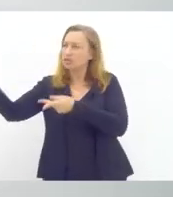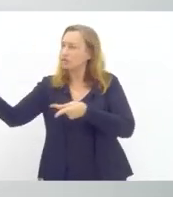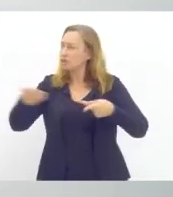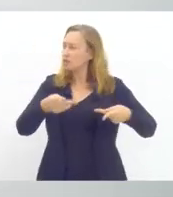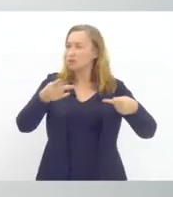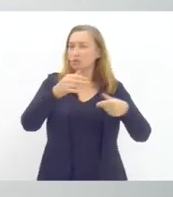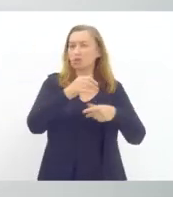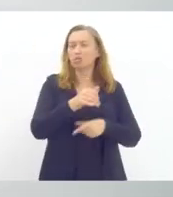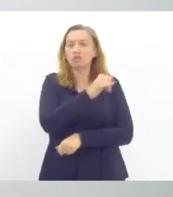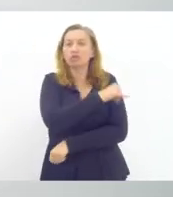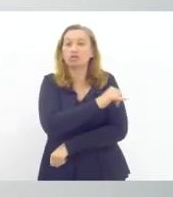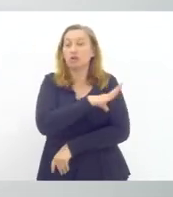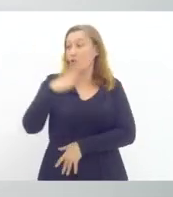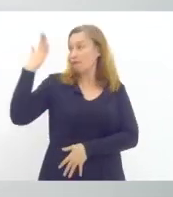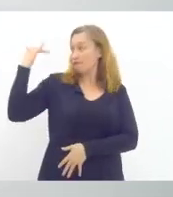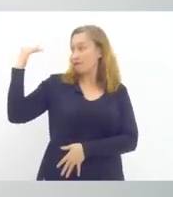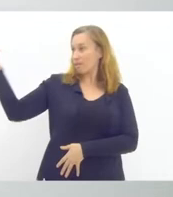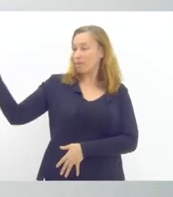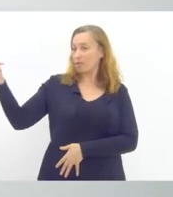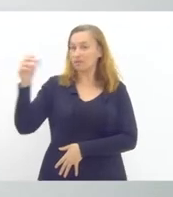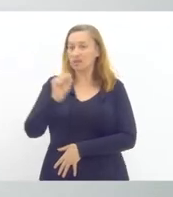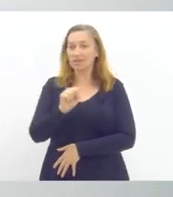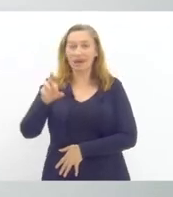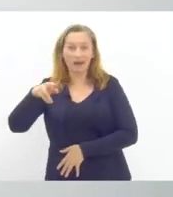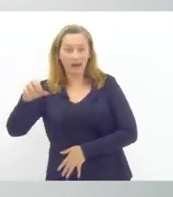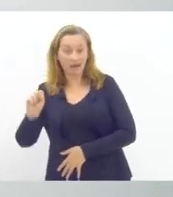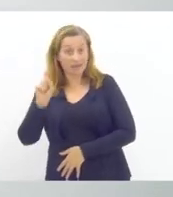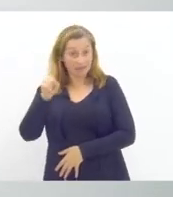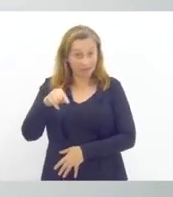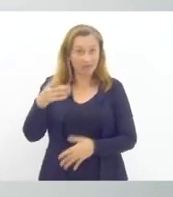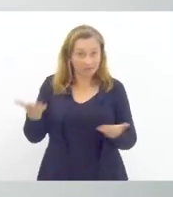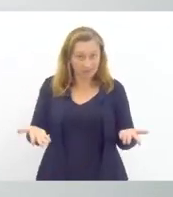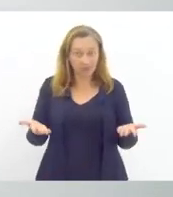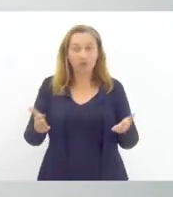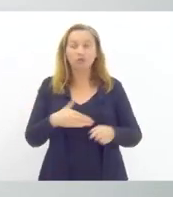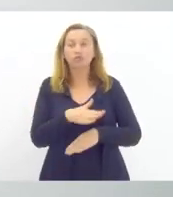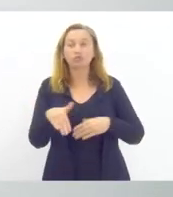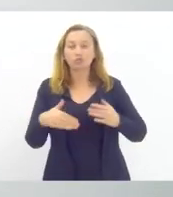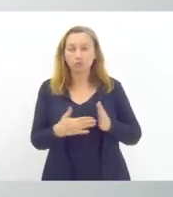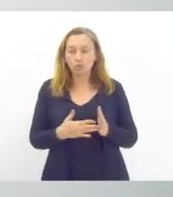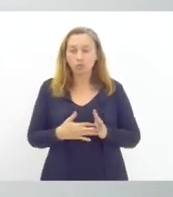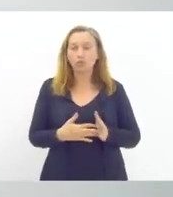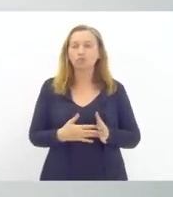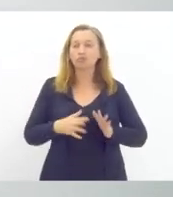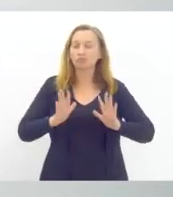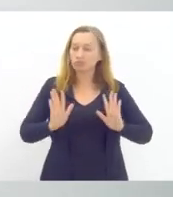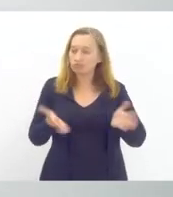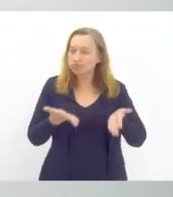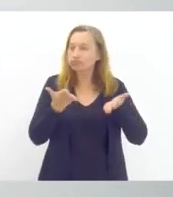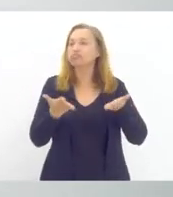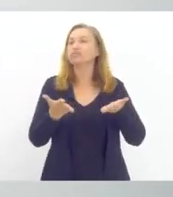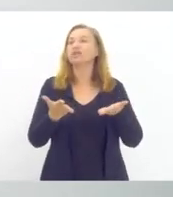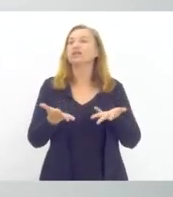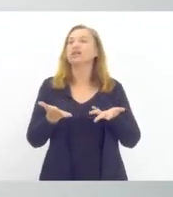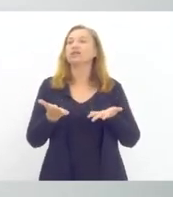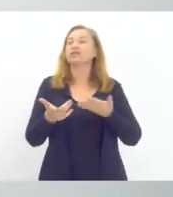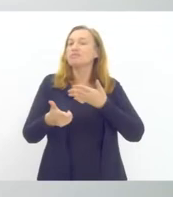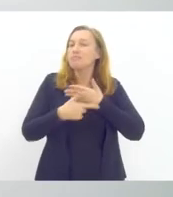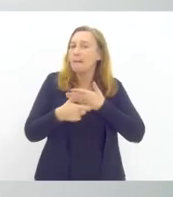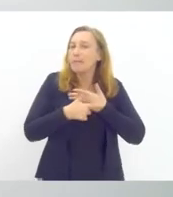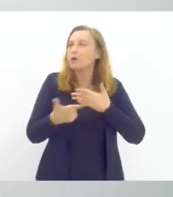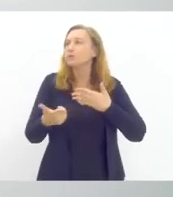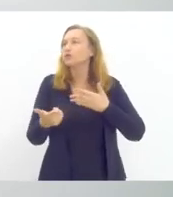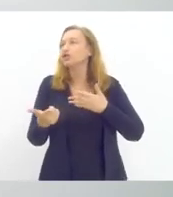do famoso da famosa Saara né então é todo mundo desempenhando esse papel de